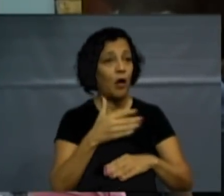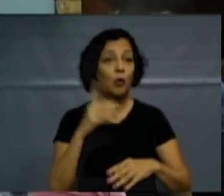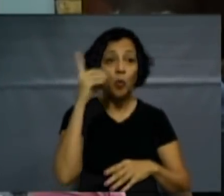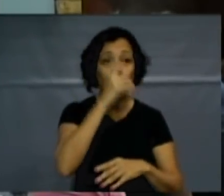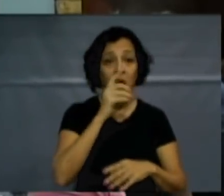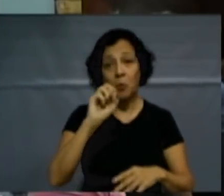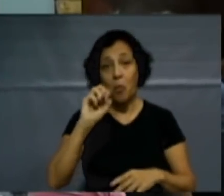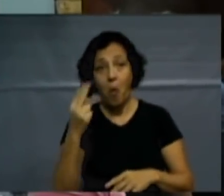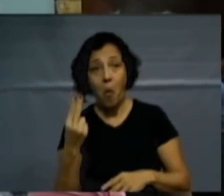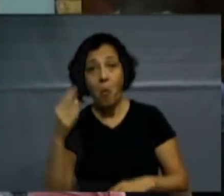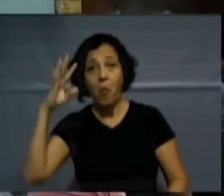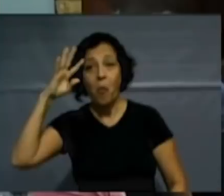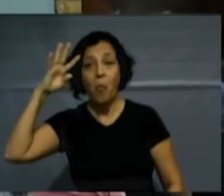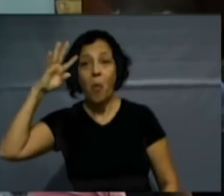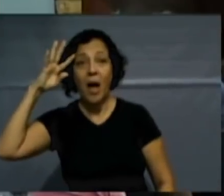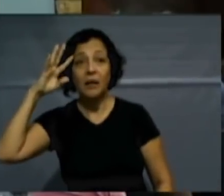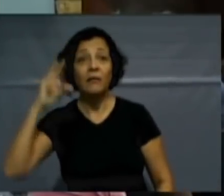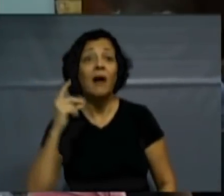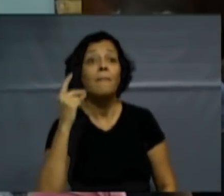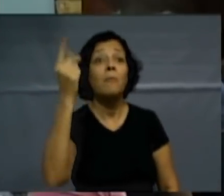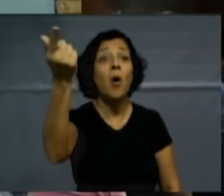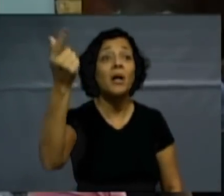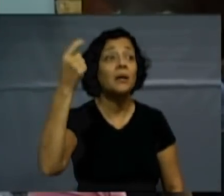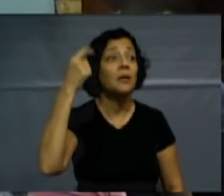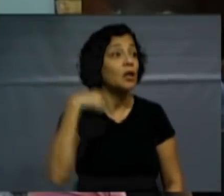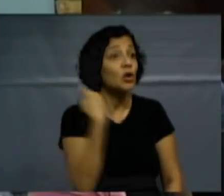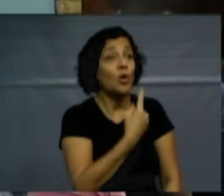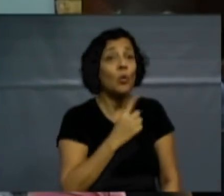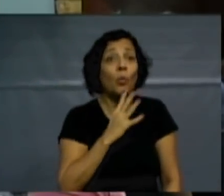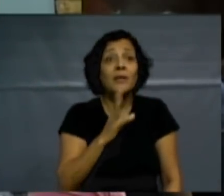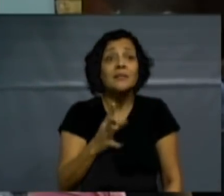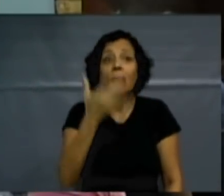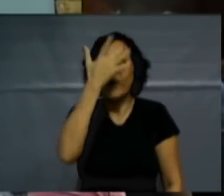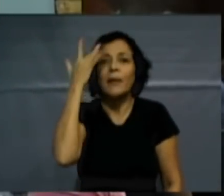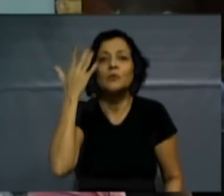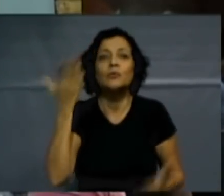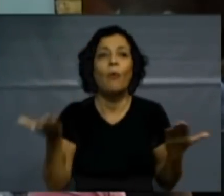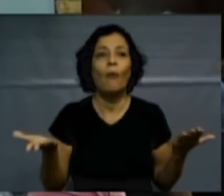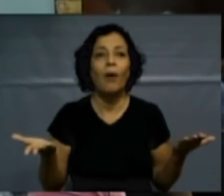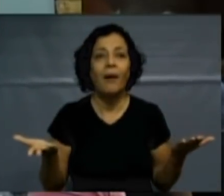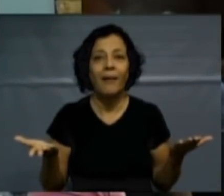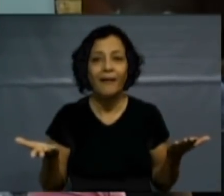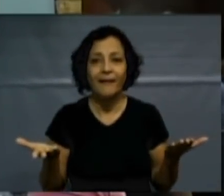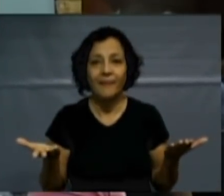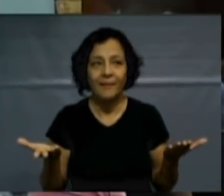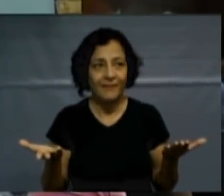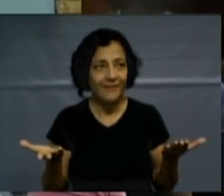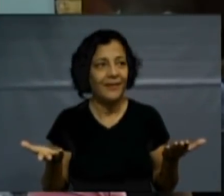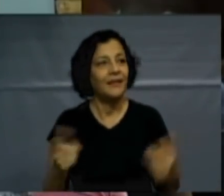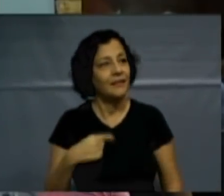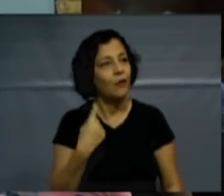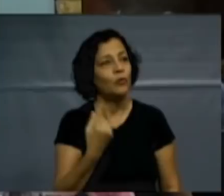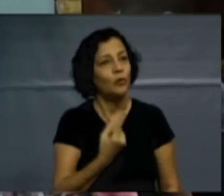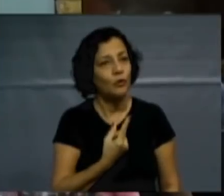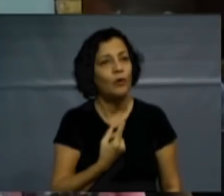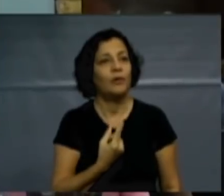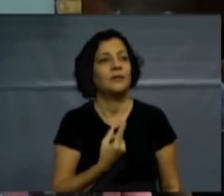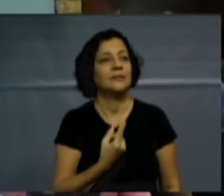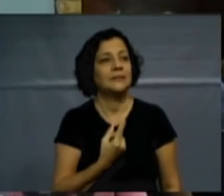quarta-feira, sai, a gente nem sabe quem é. Então, a nossa